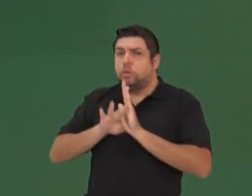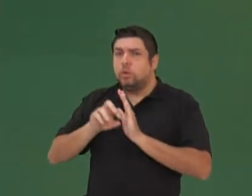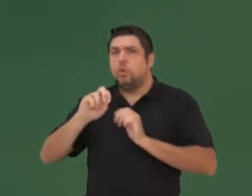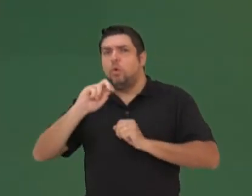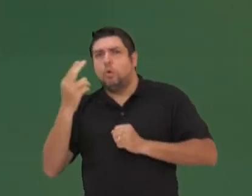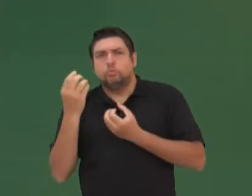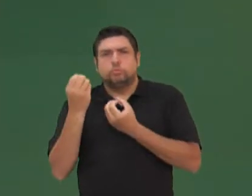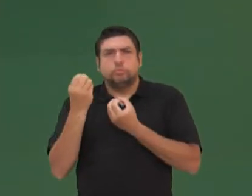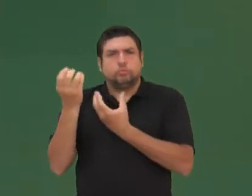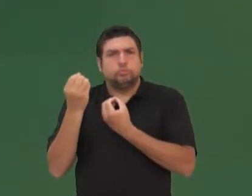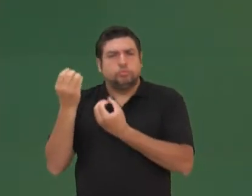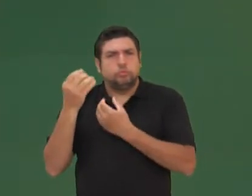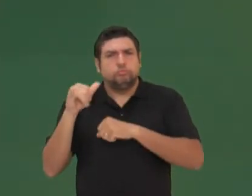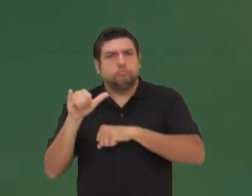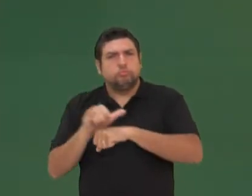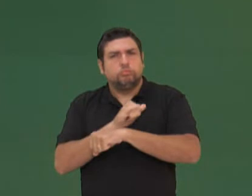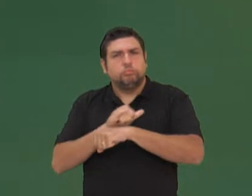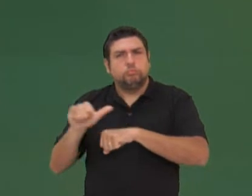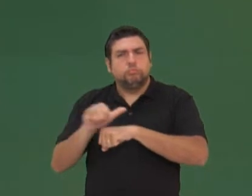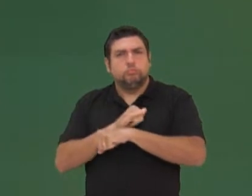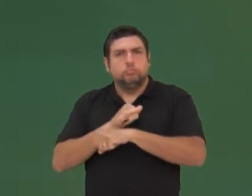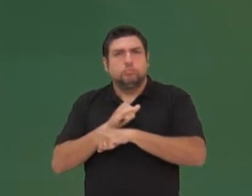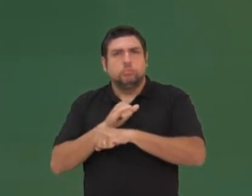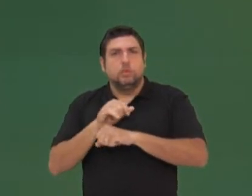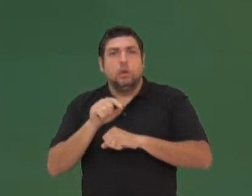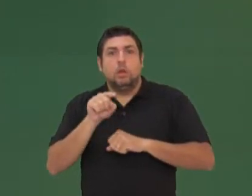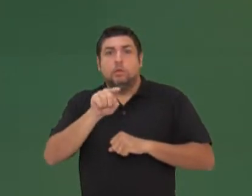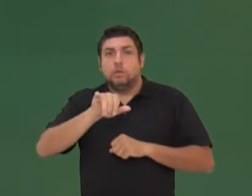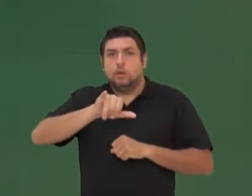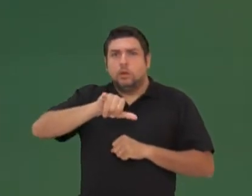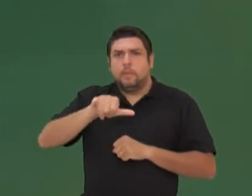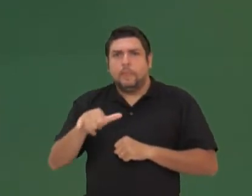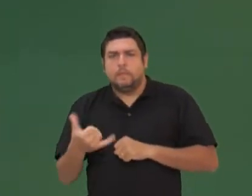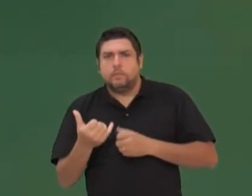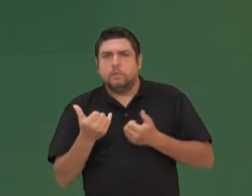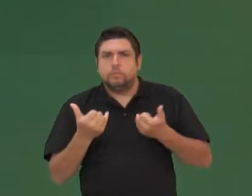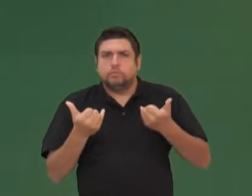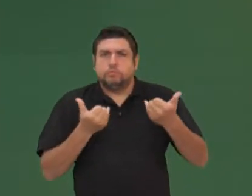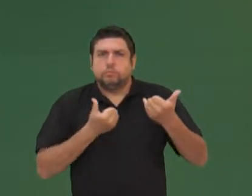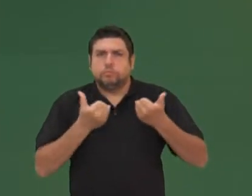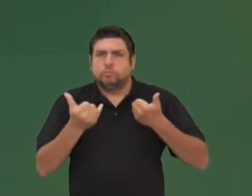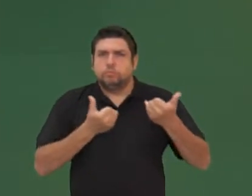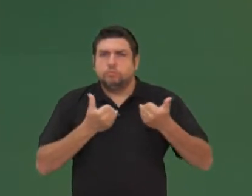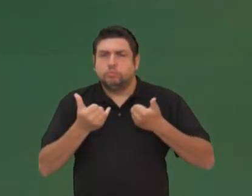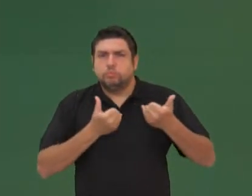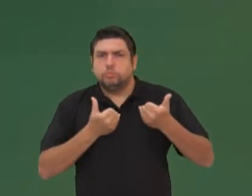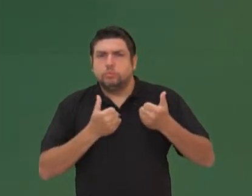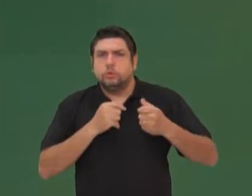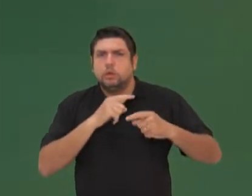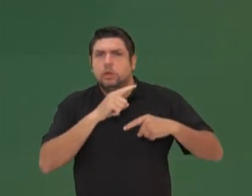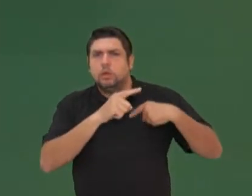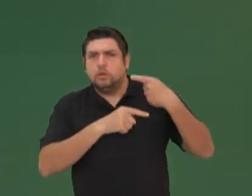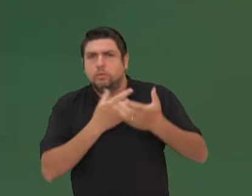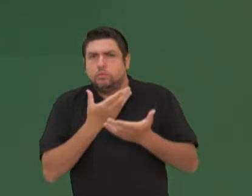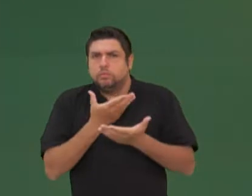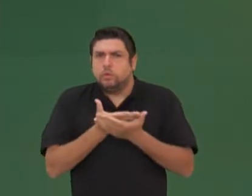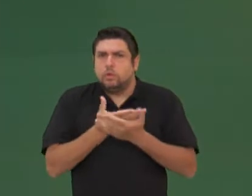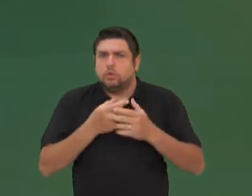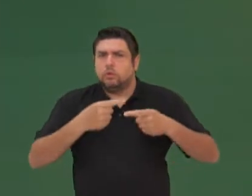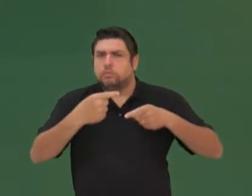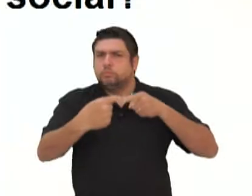forma estratégica para apurar um pouquinho mais aí as informações para vocês ajudarem a nós discutirmos a aula de hoje. Então,